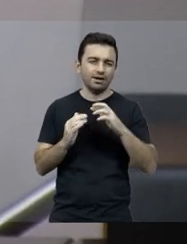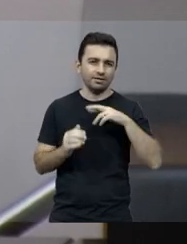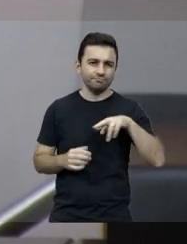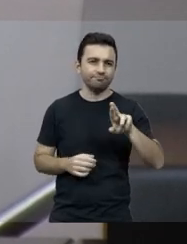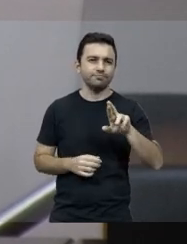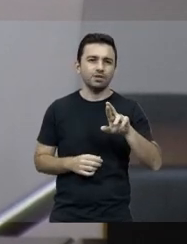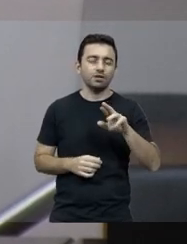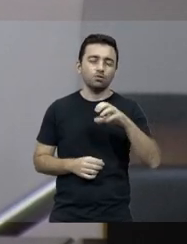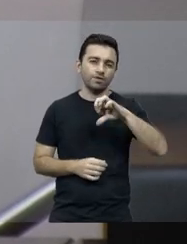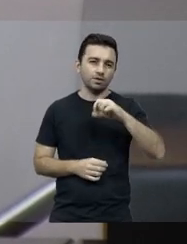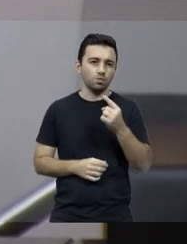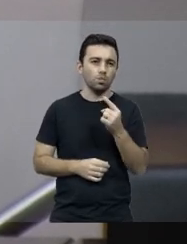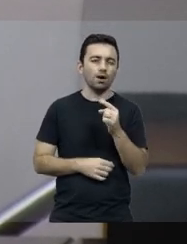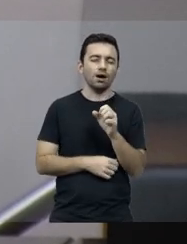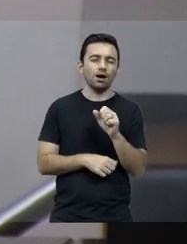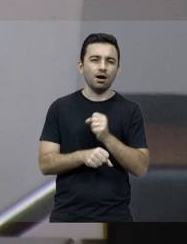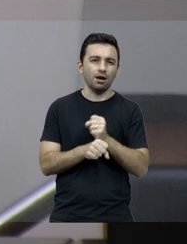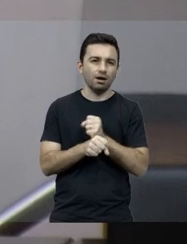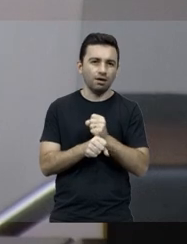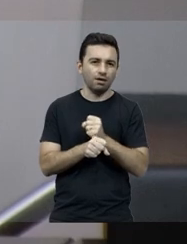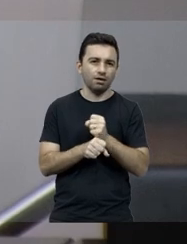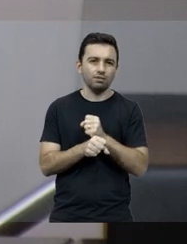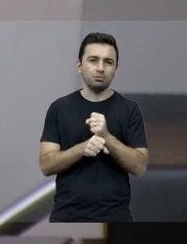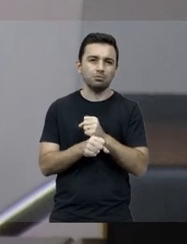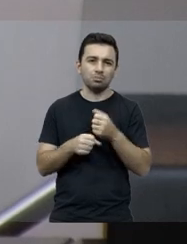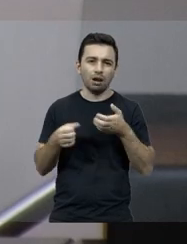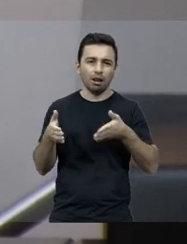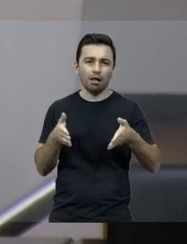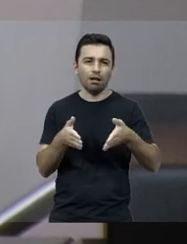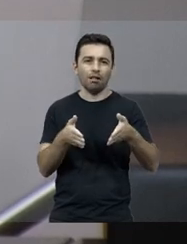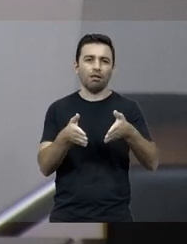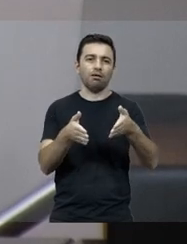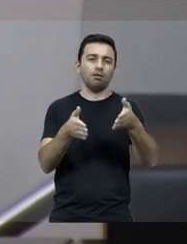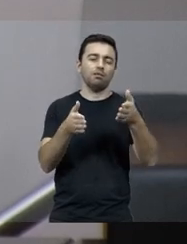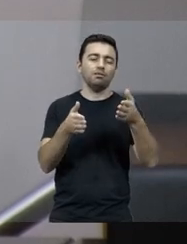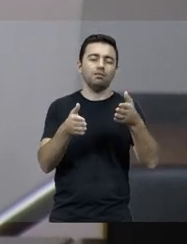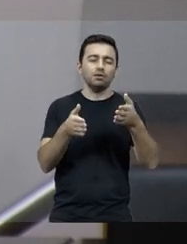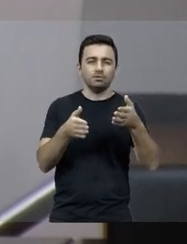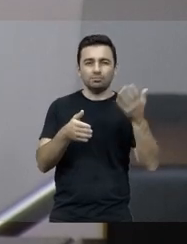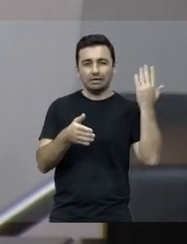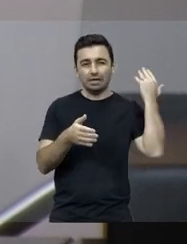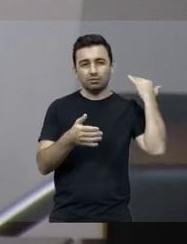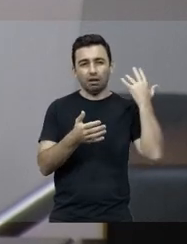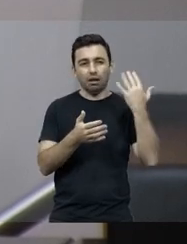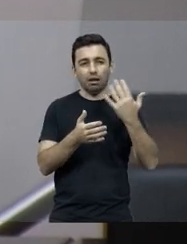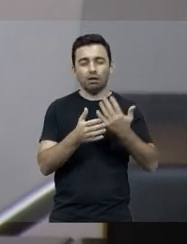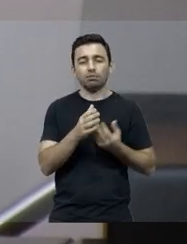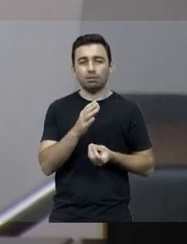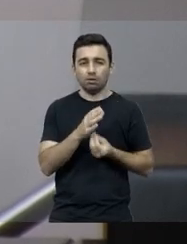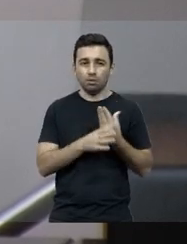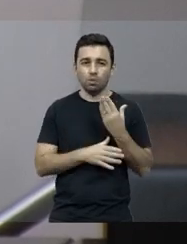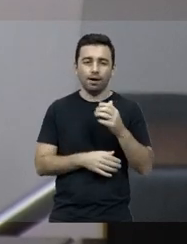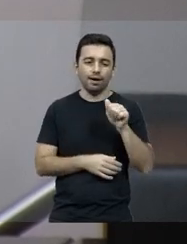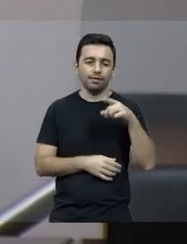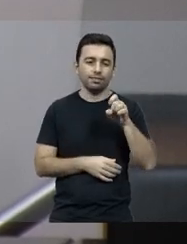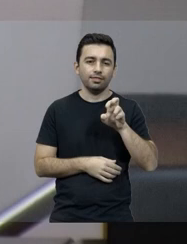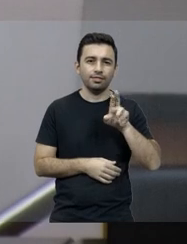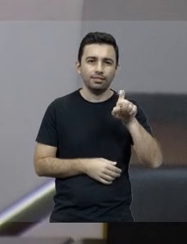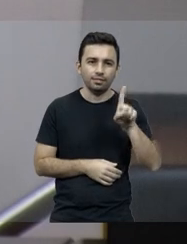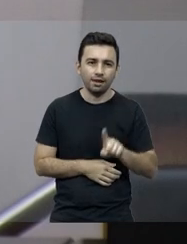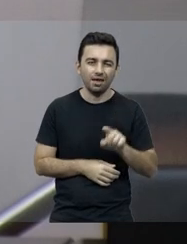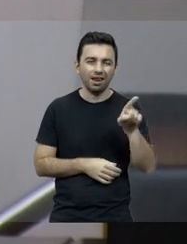91 anos de uma significativa trajetória, desde que fundada por André Bernardino, na cidade de